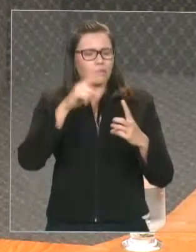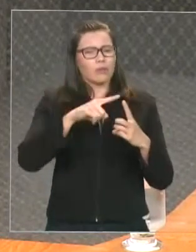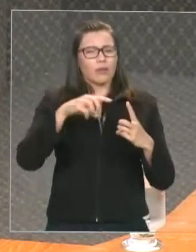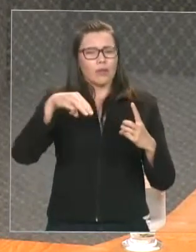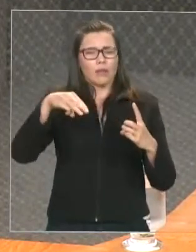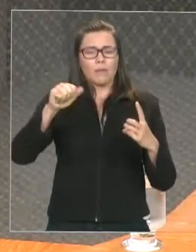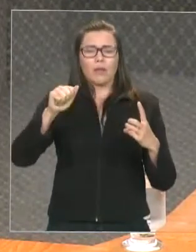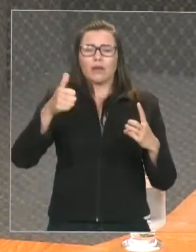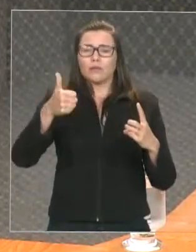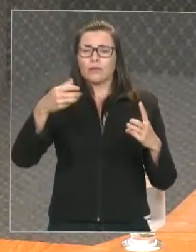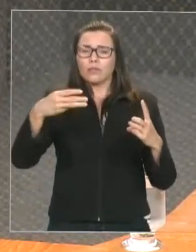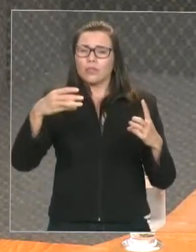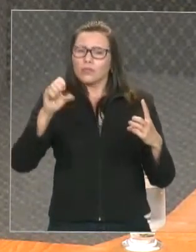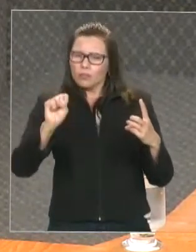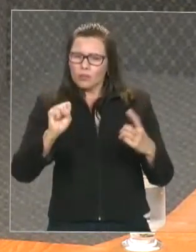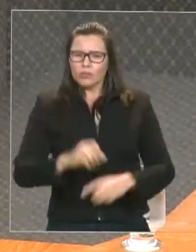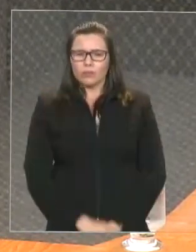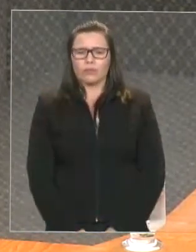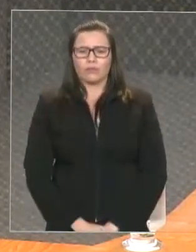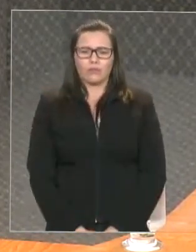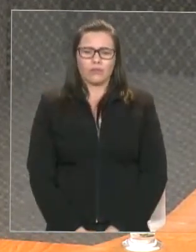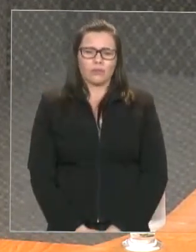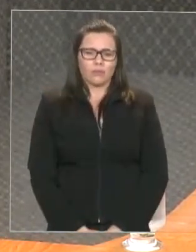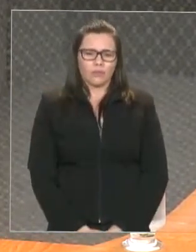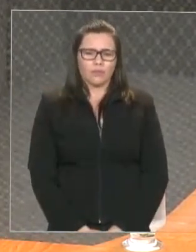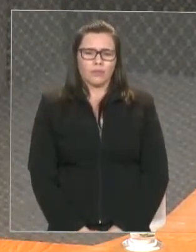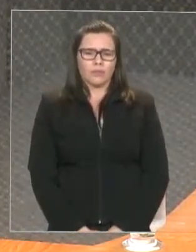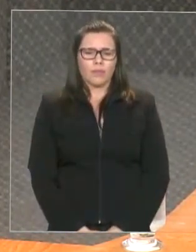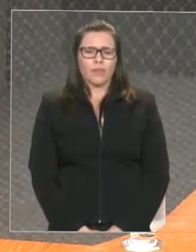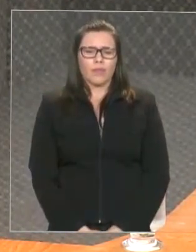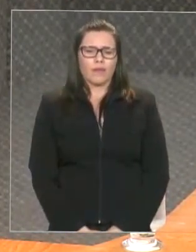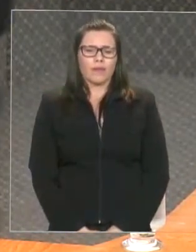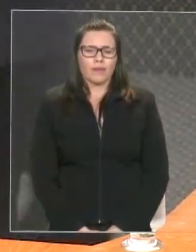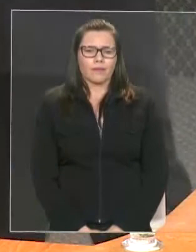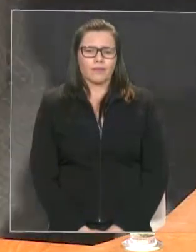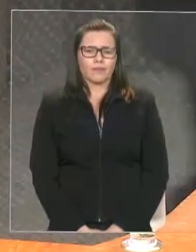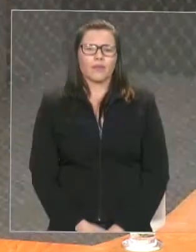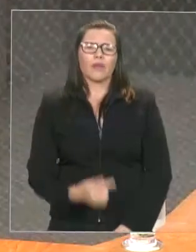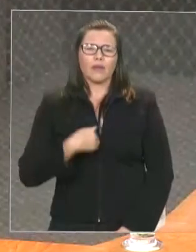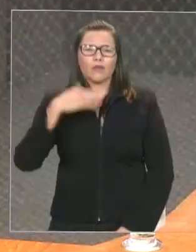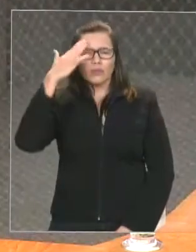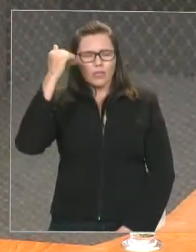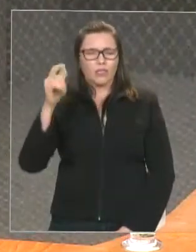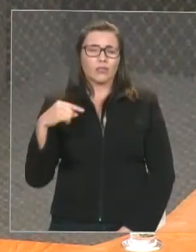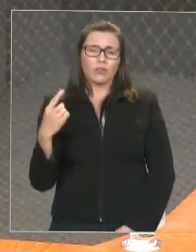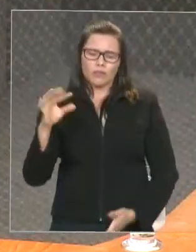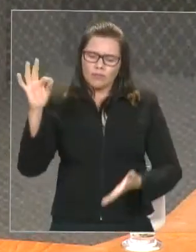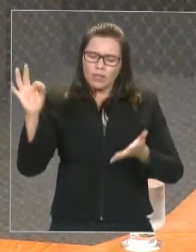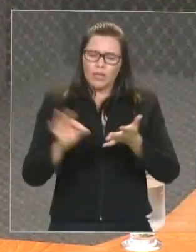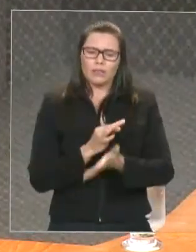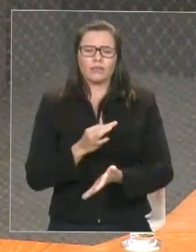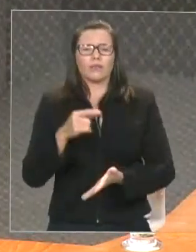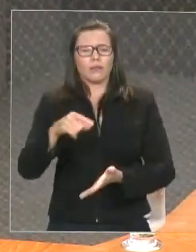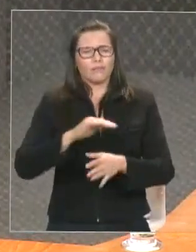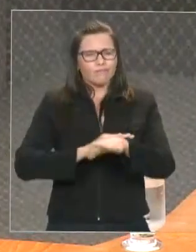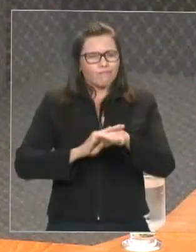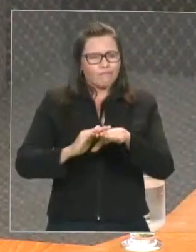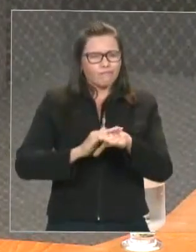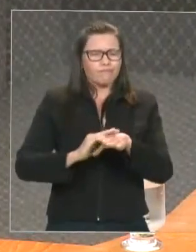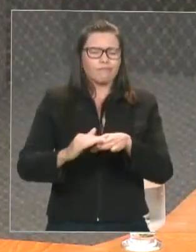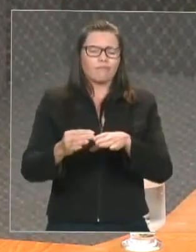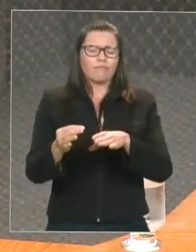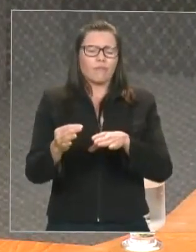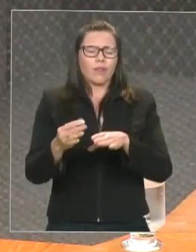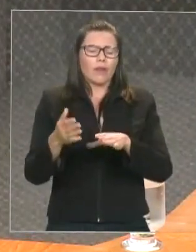está próximo a ser, logo, nós, com certeza nós vamos assinar ordem de serviço para o asfaltamento da MA. Esse é o nosso